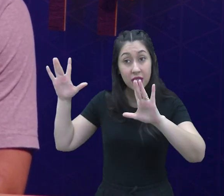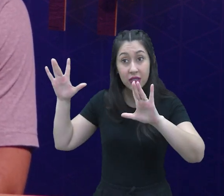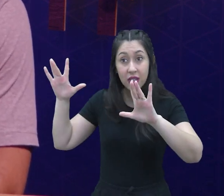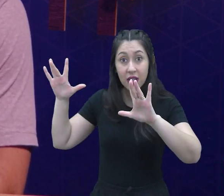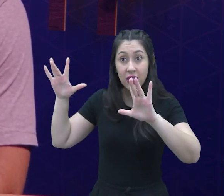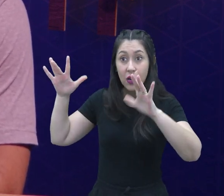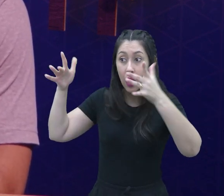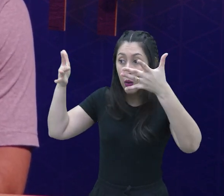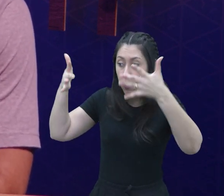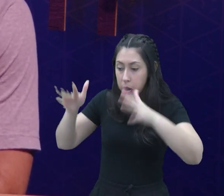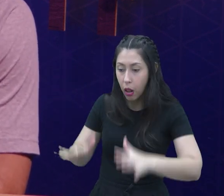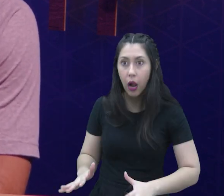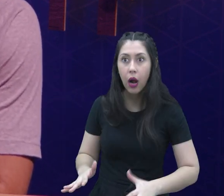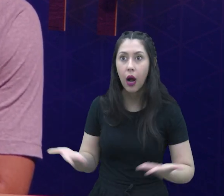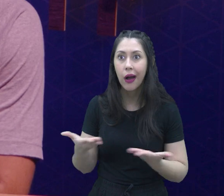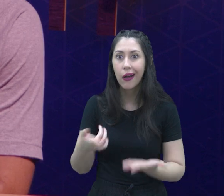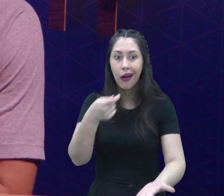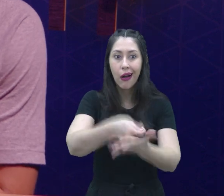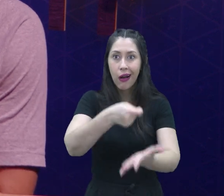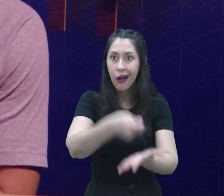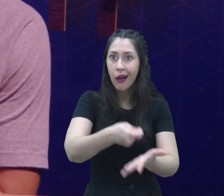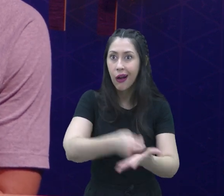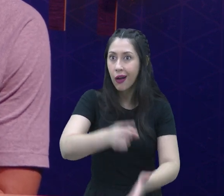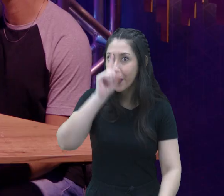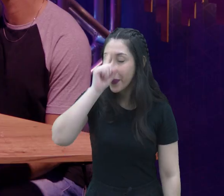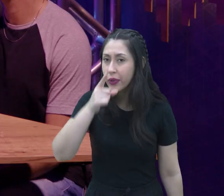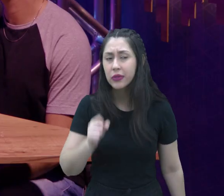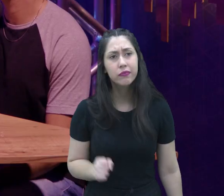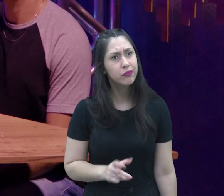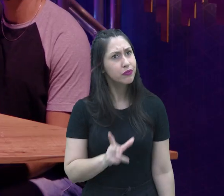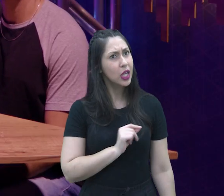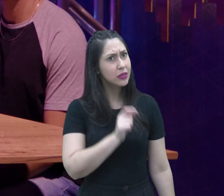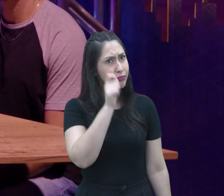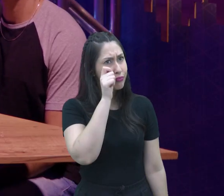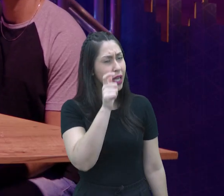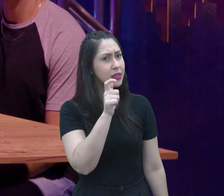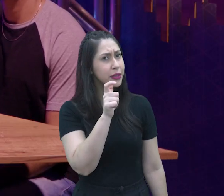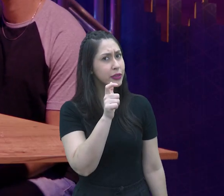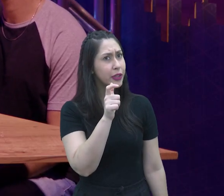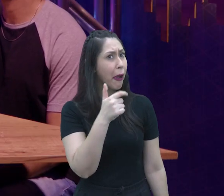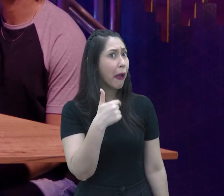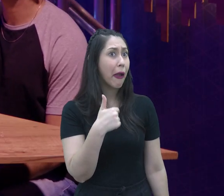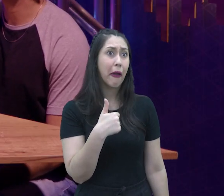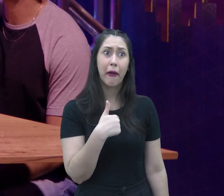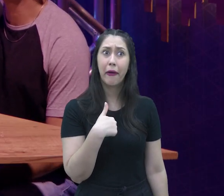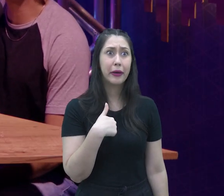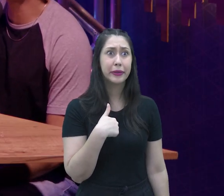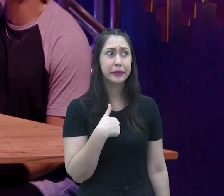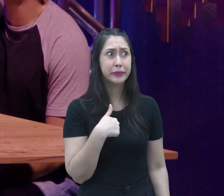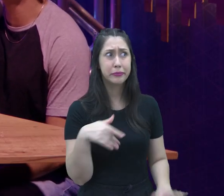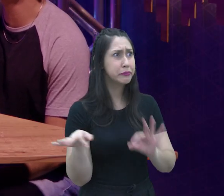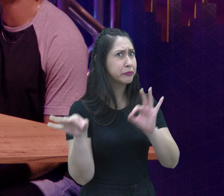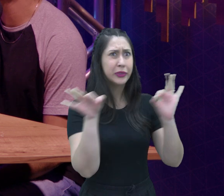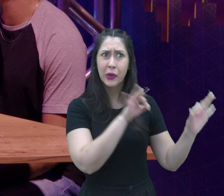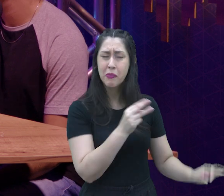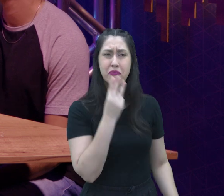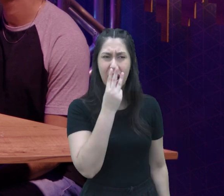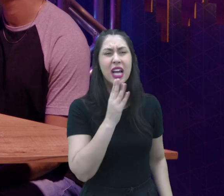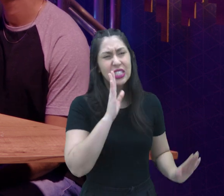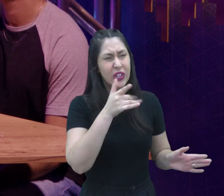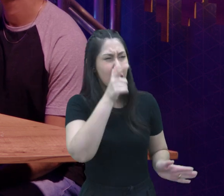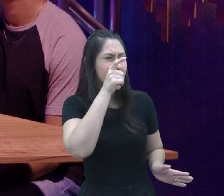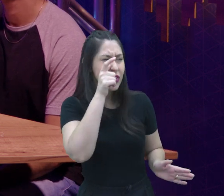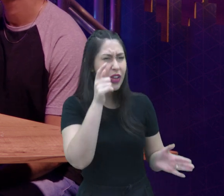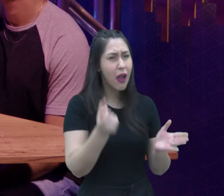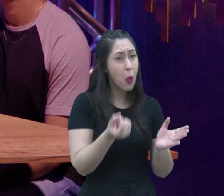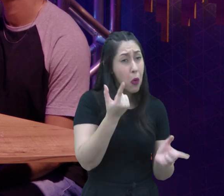mundo decidia, virou uma ditadura também. Muito interessante, Samuel. Eu realmente não acompanho Star Wars. Já assisti